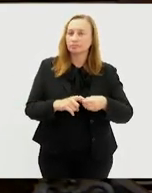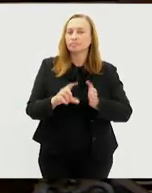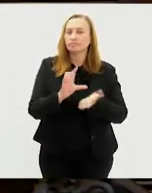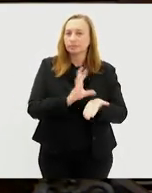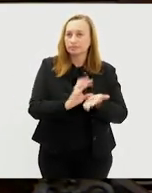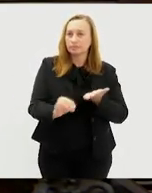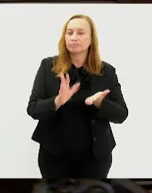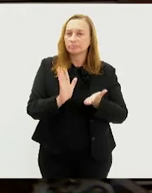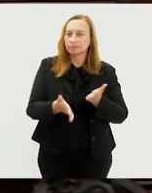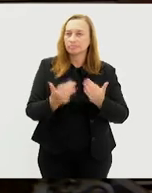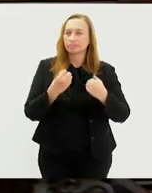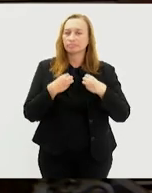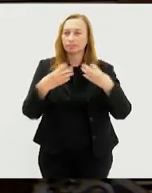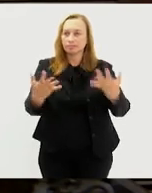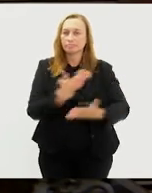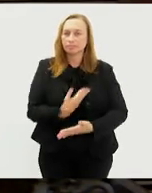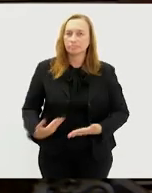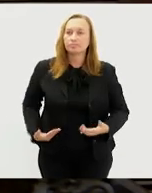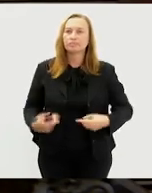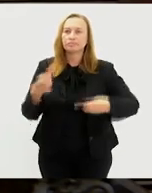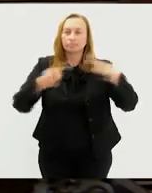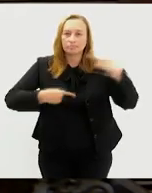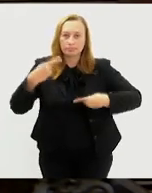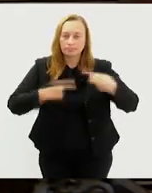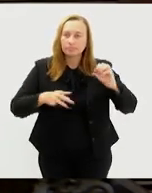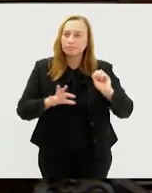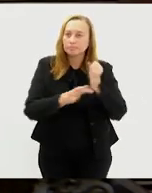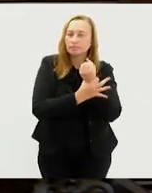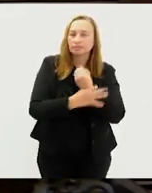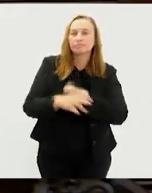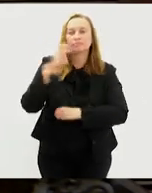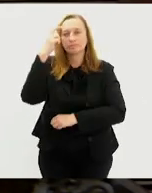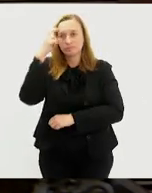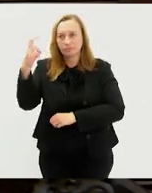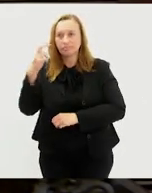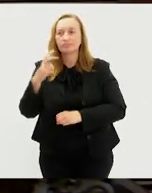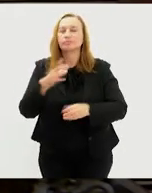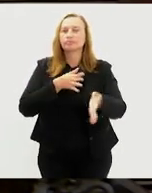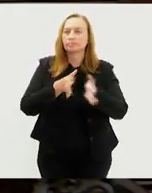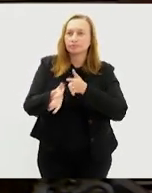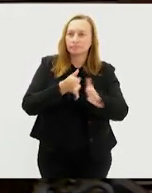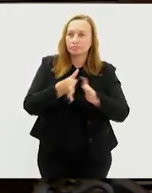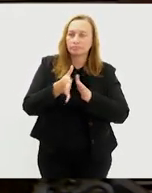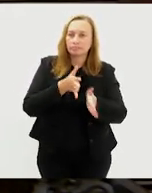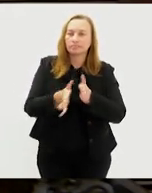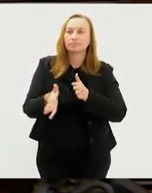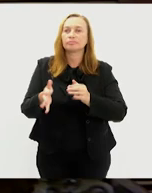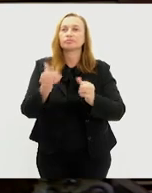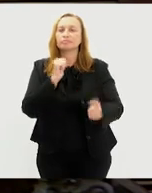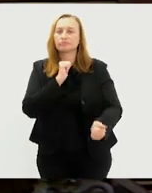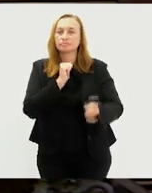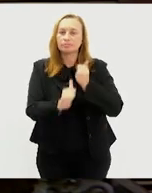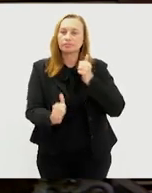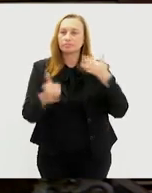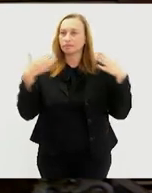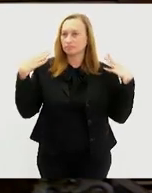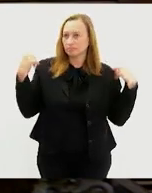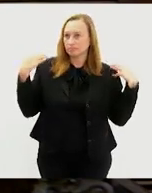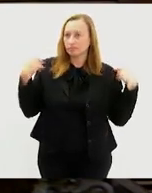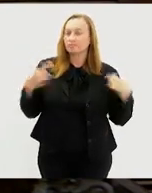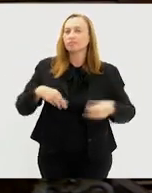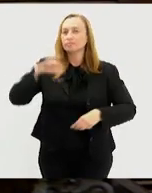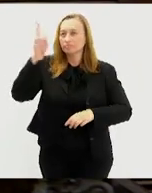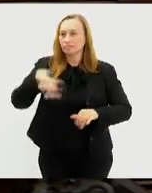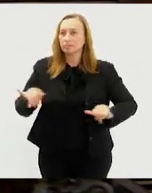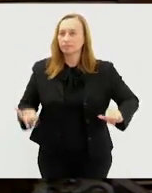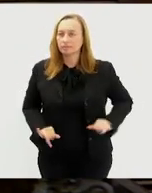debata como garantir Cultura como garantir acesso ao esporte como garantir acesso ao lazer para quem sofre